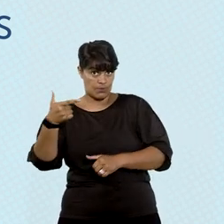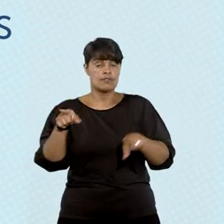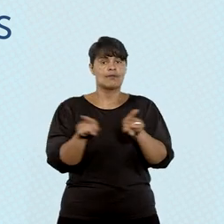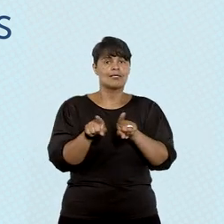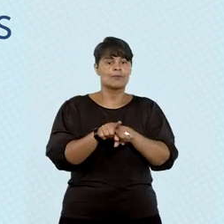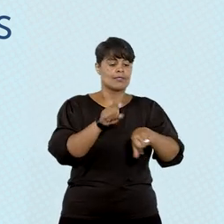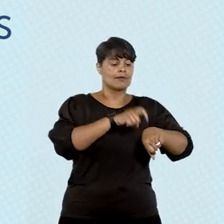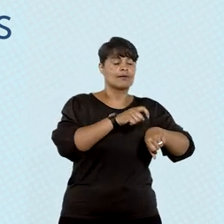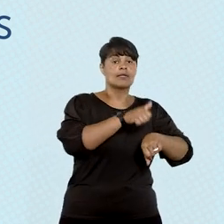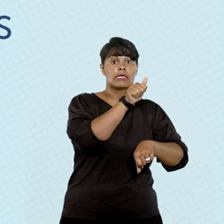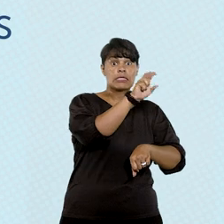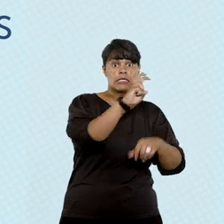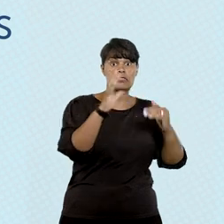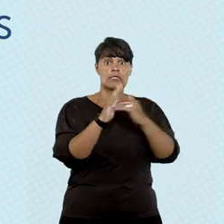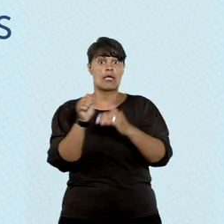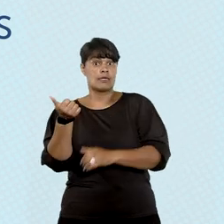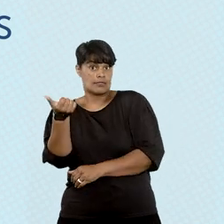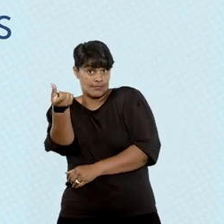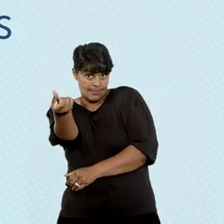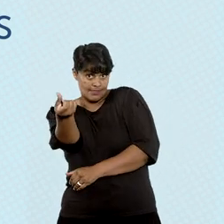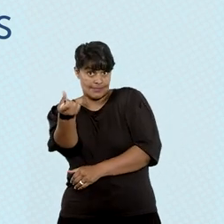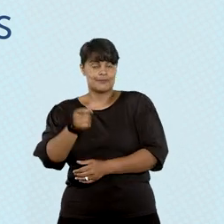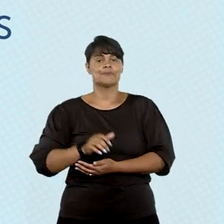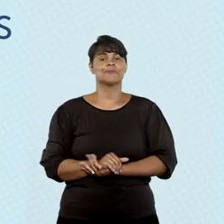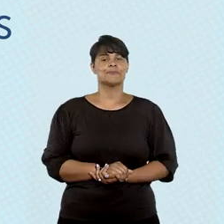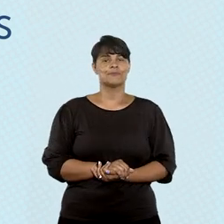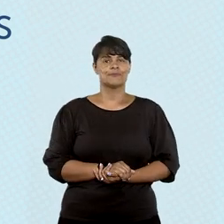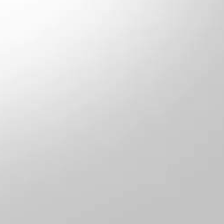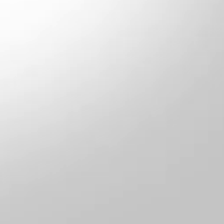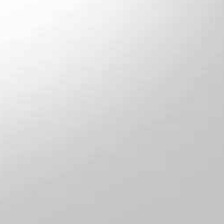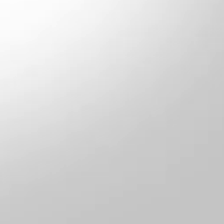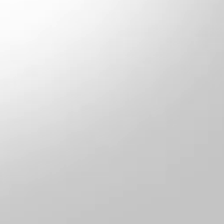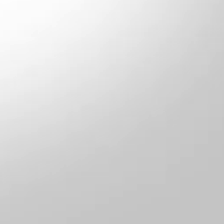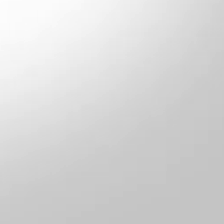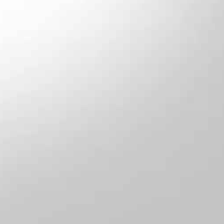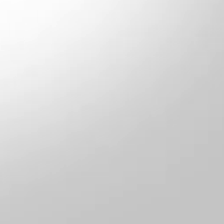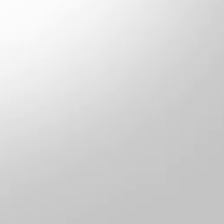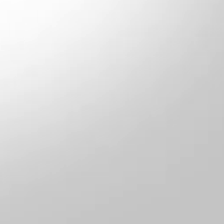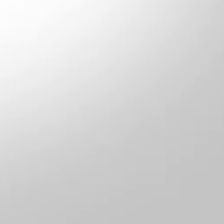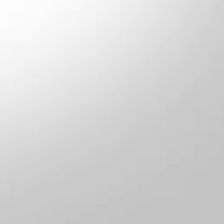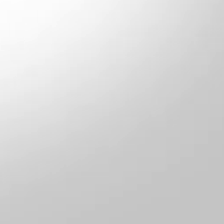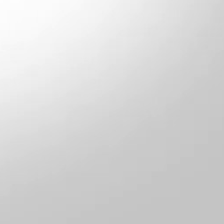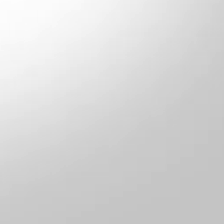meio-dia e das 15 às 16 horas. Música